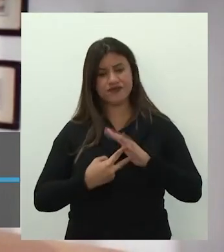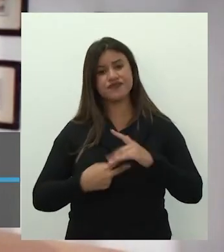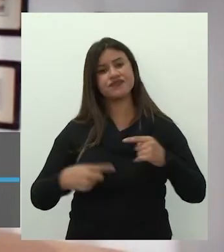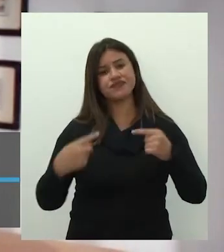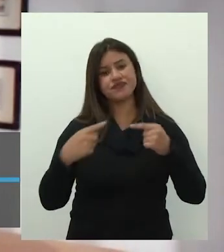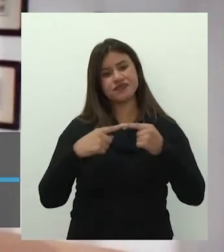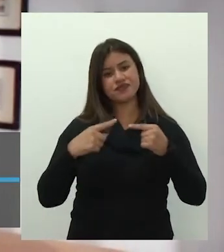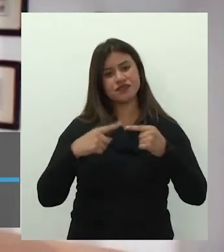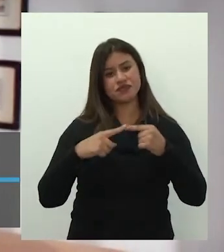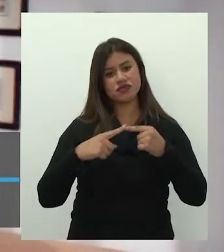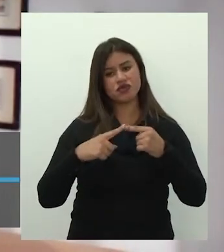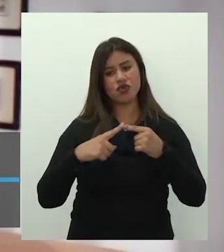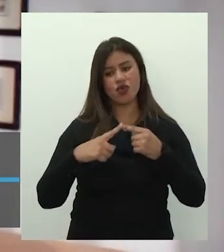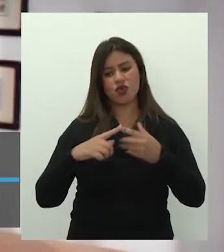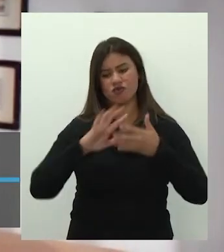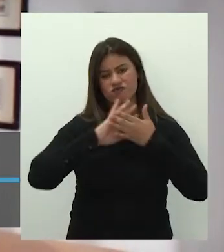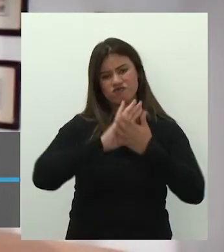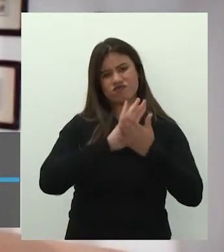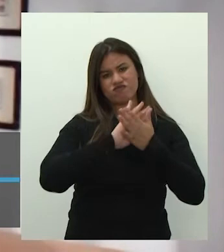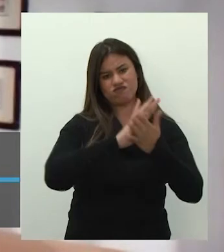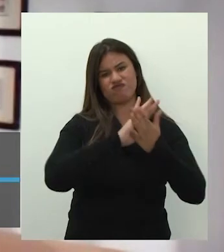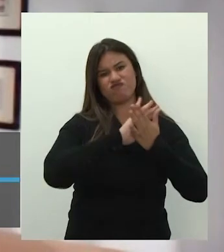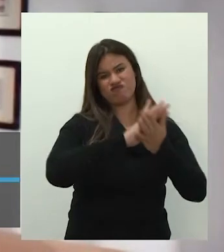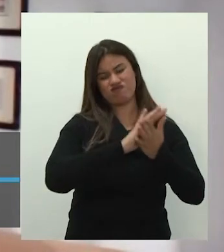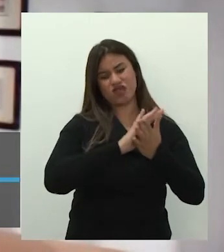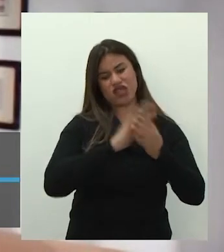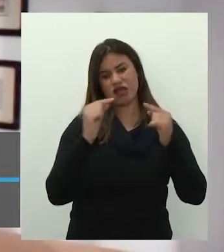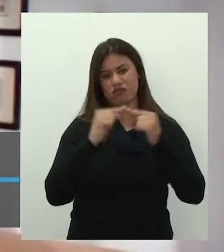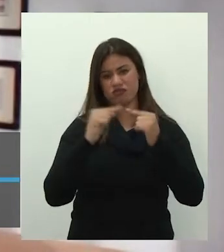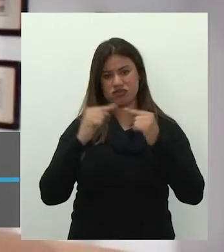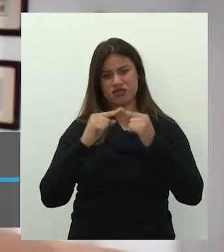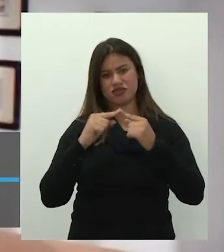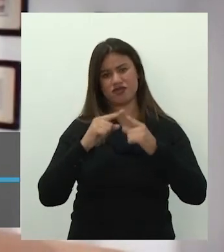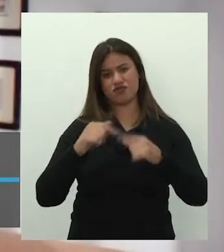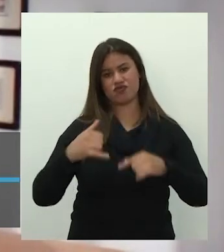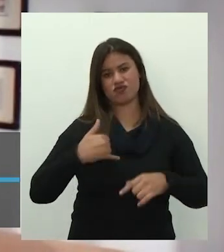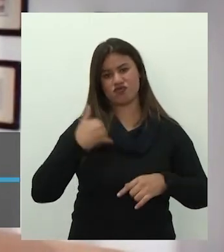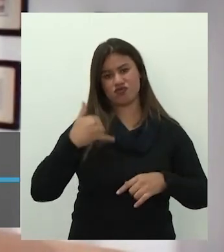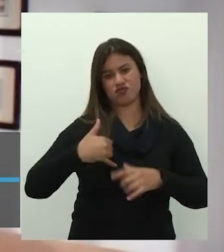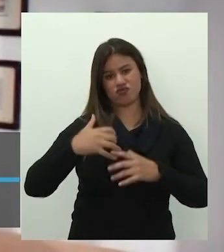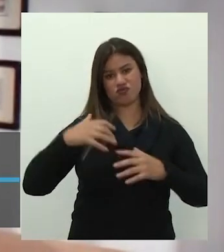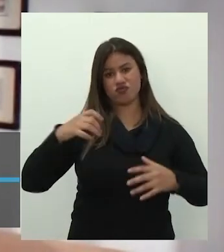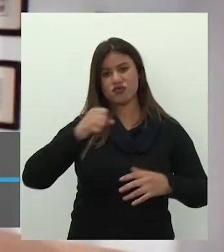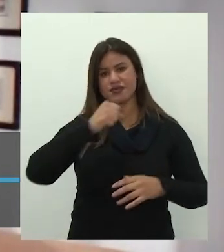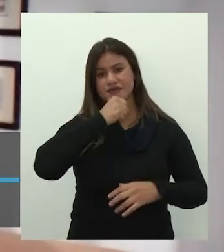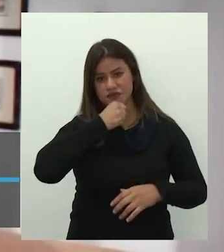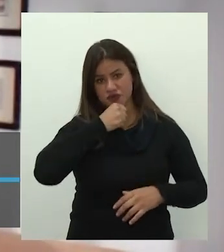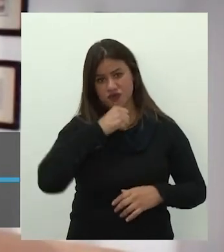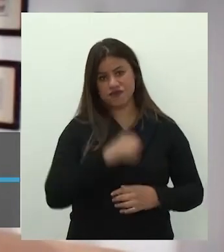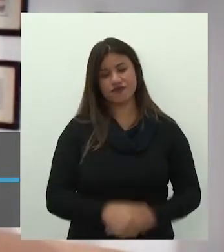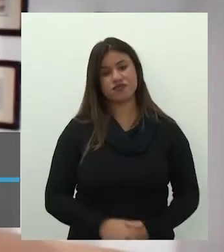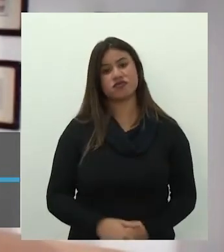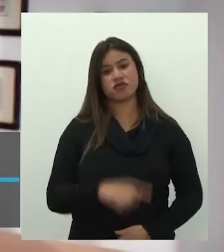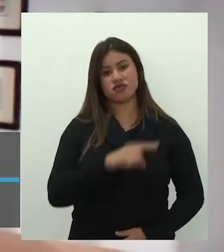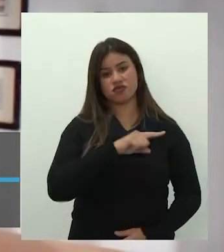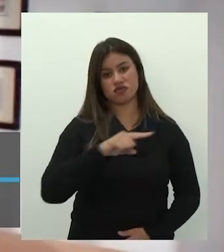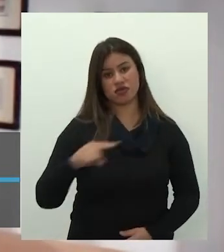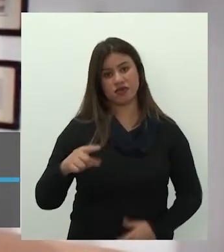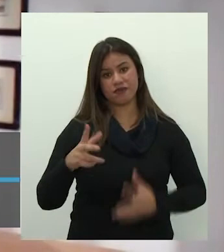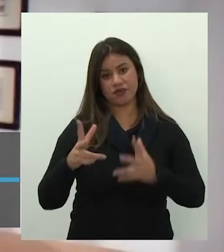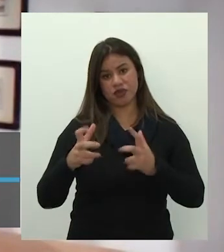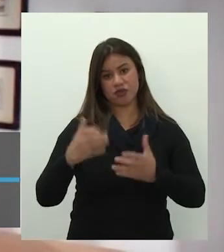faz pejorativamente em relação aos idosos. Então, vocês devem ter recebido, no começo da pandemia,